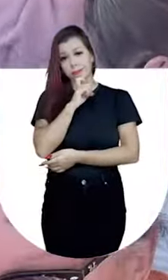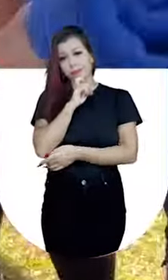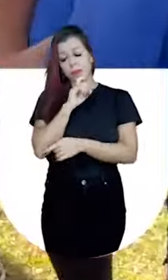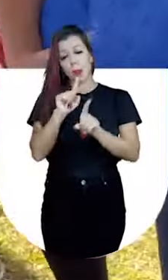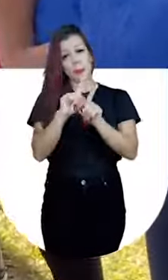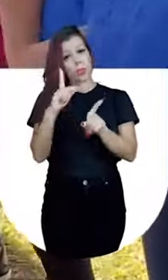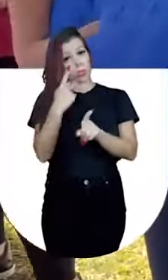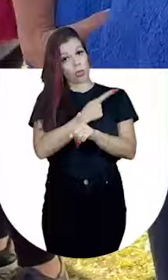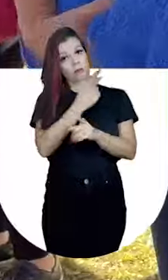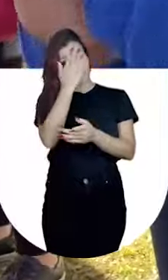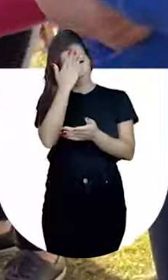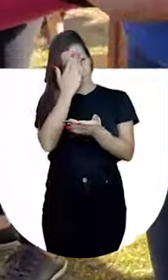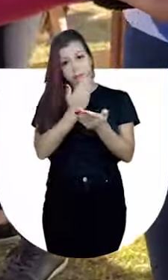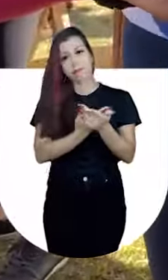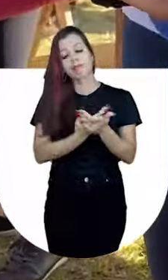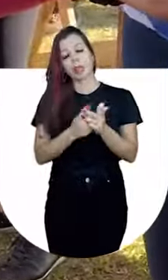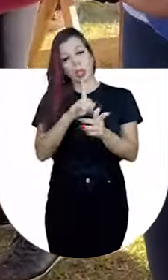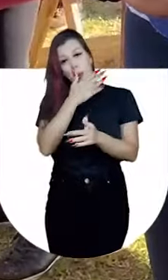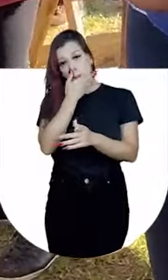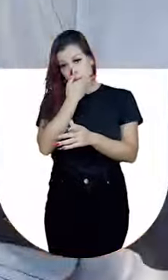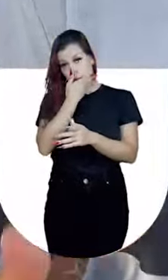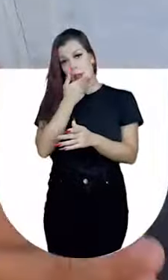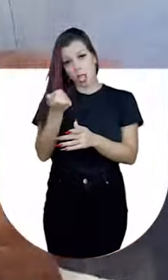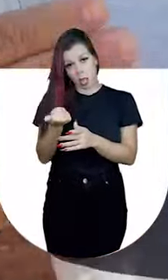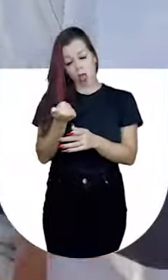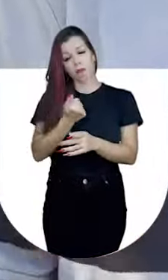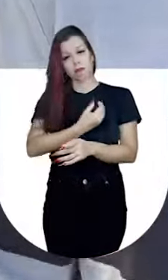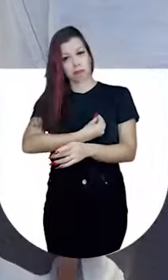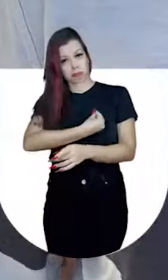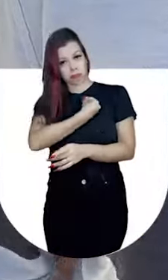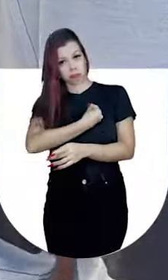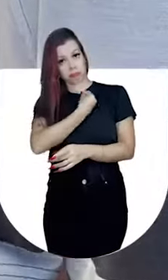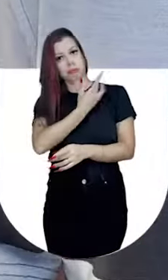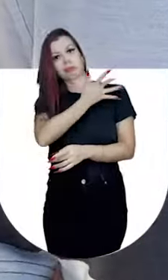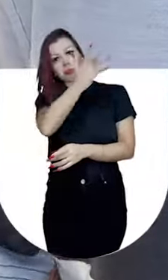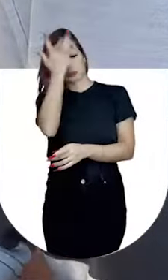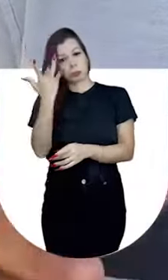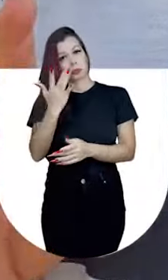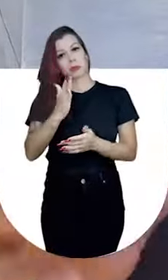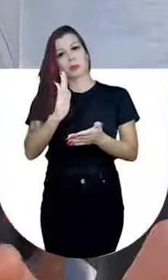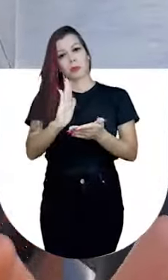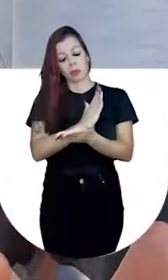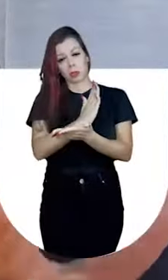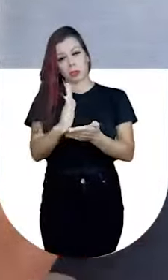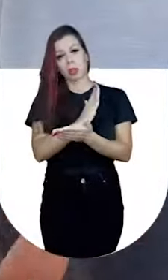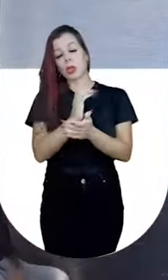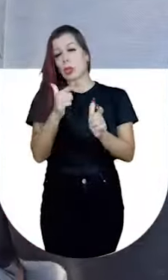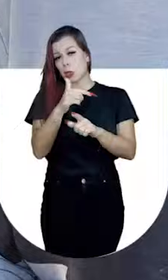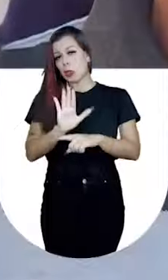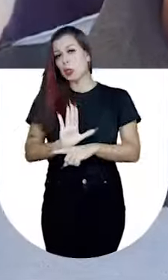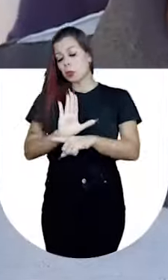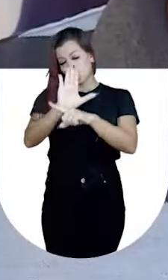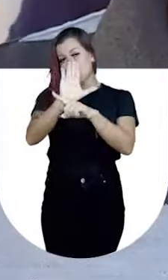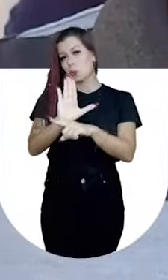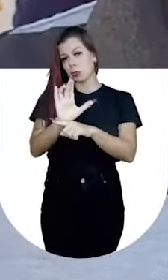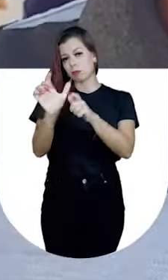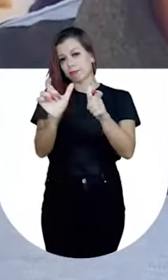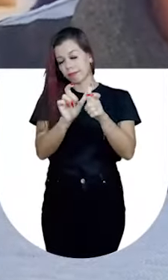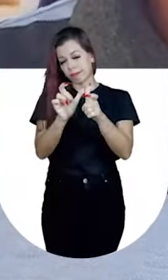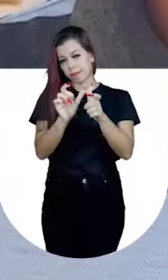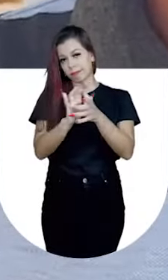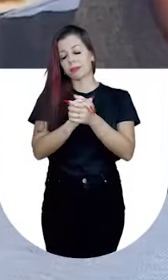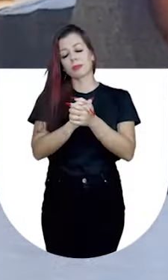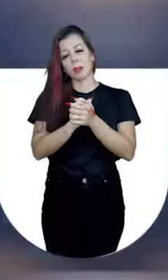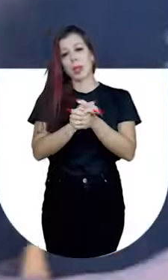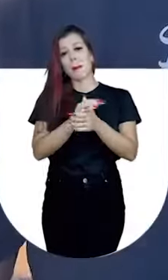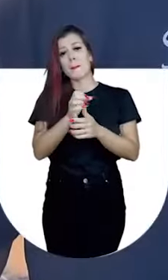Mas a gente acredita que essas ações vêm para melhorar, para dar qualidade de vida para as pessoas. É um pouquinho, mas um pouquinho que ajuda muito nesse